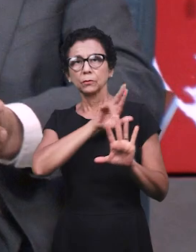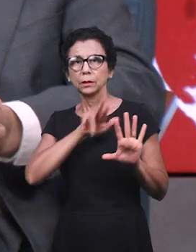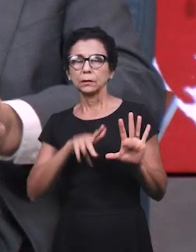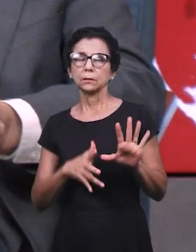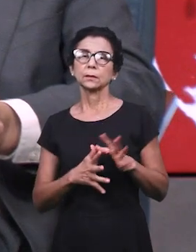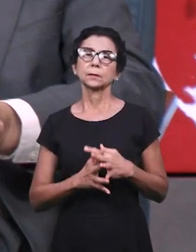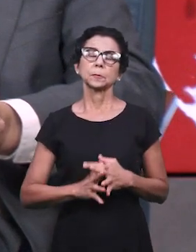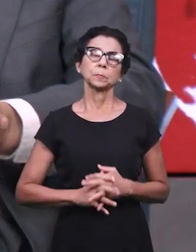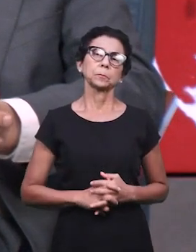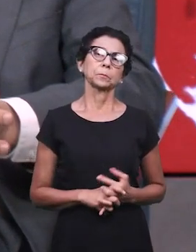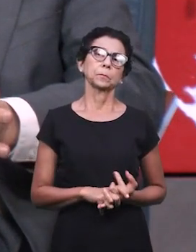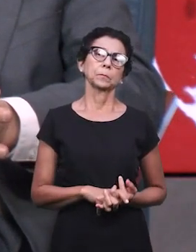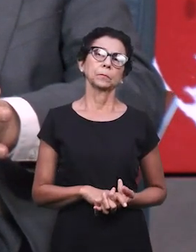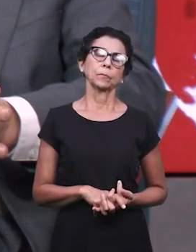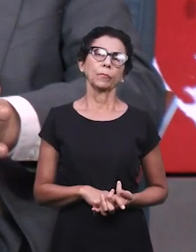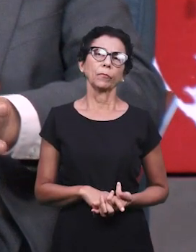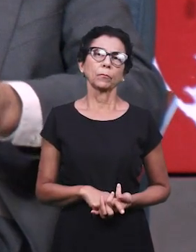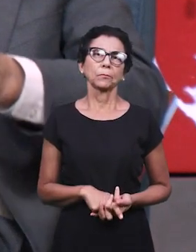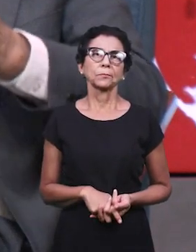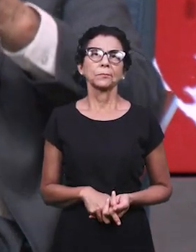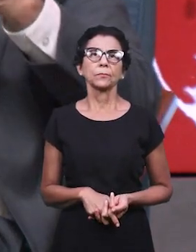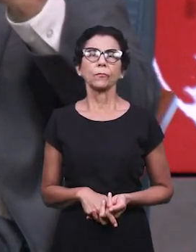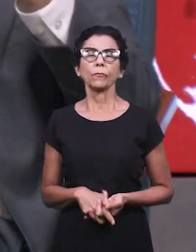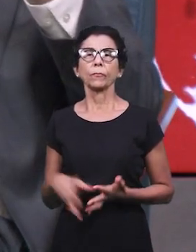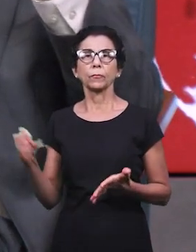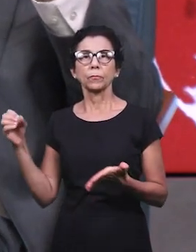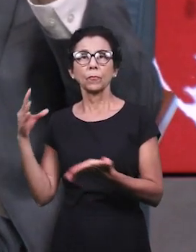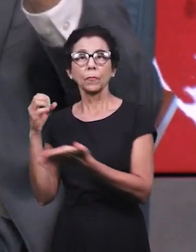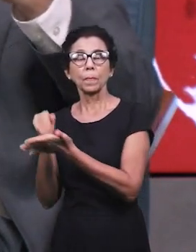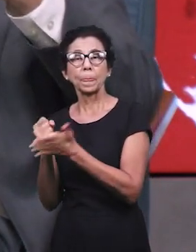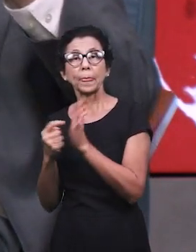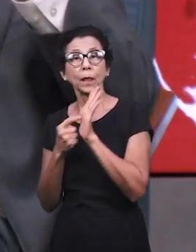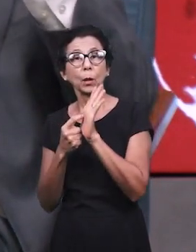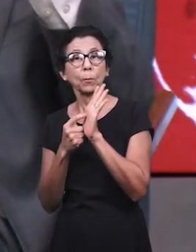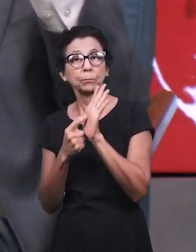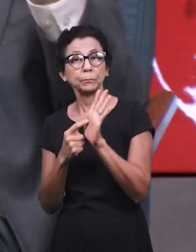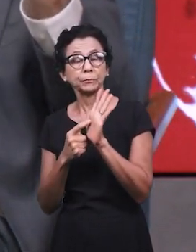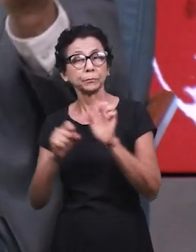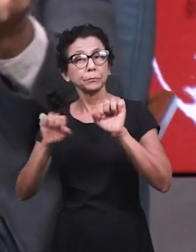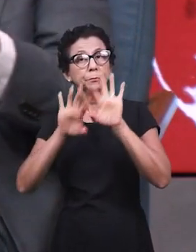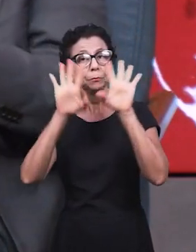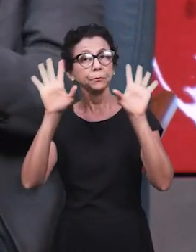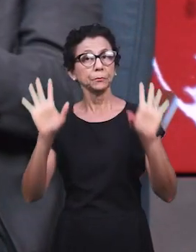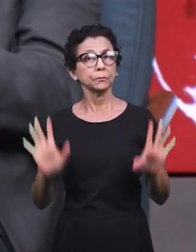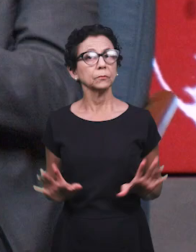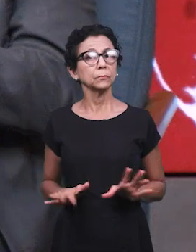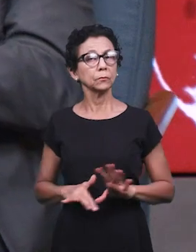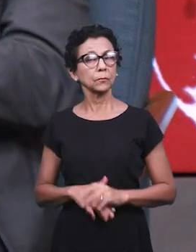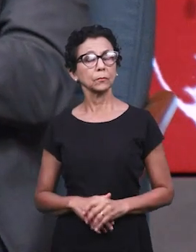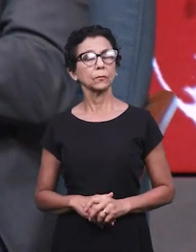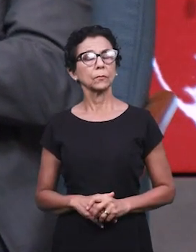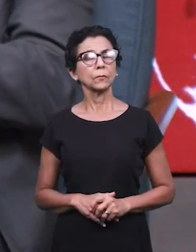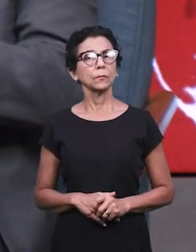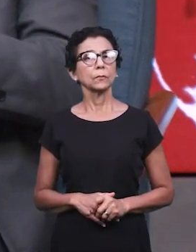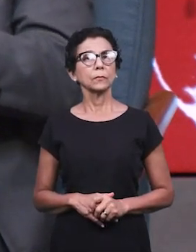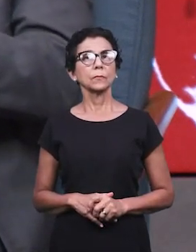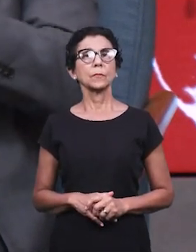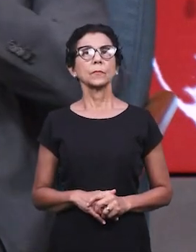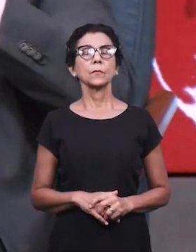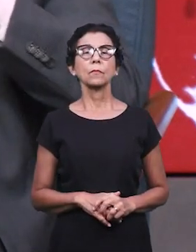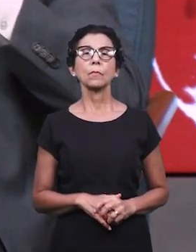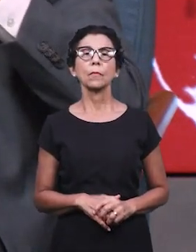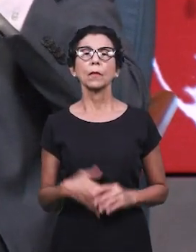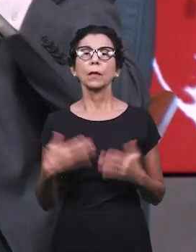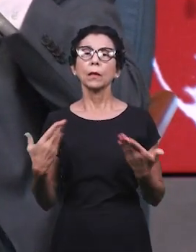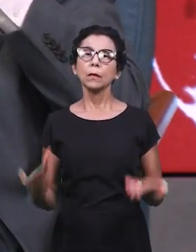no Novo Testamento, mas características diferentes, mas isso dentro do funcionamento do corpo faz com que